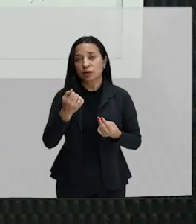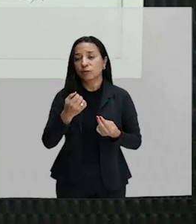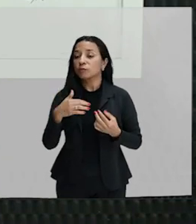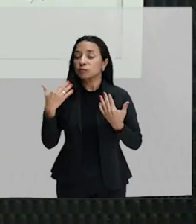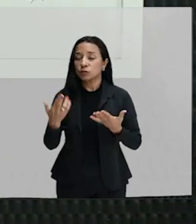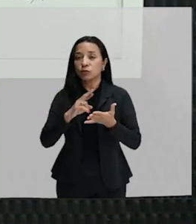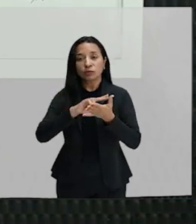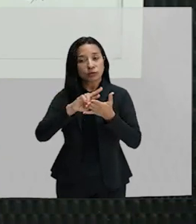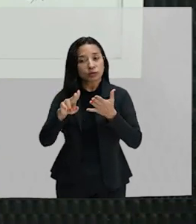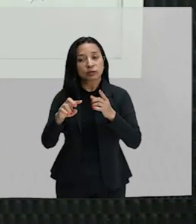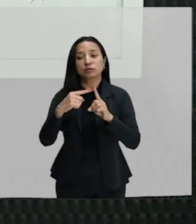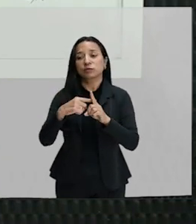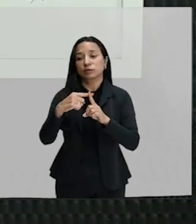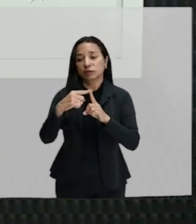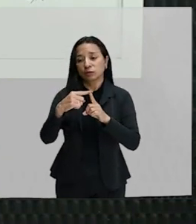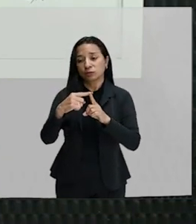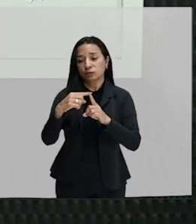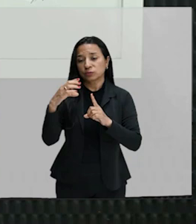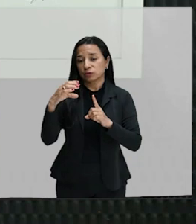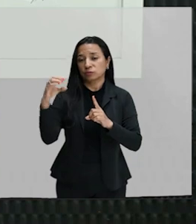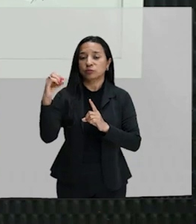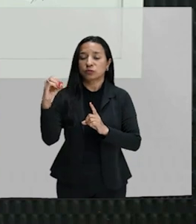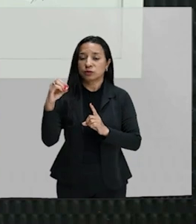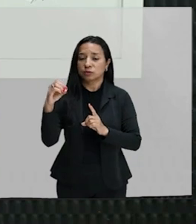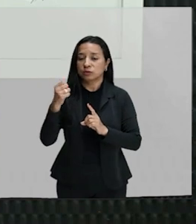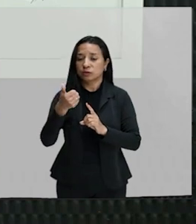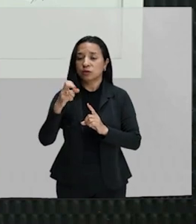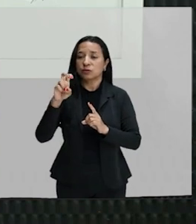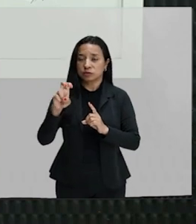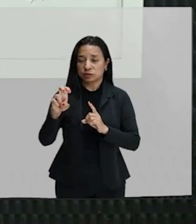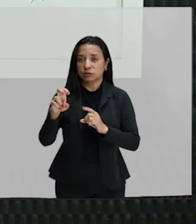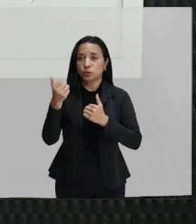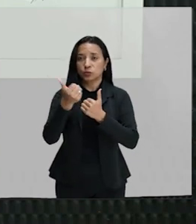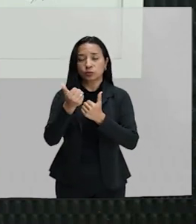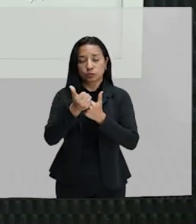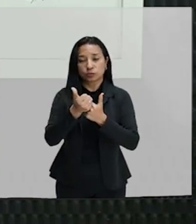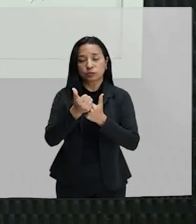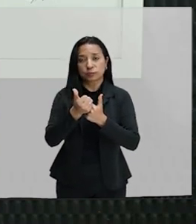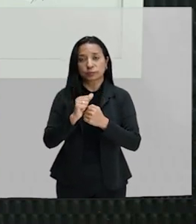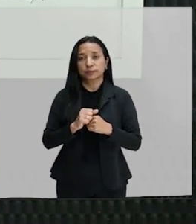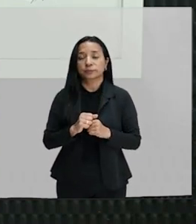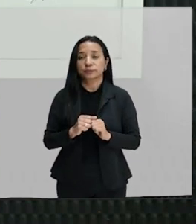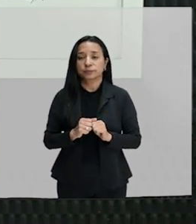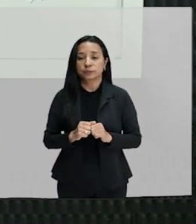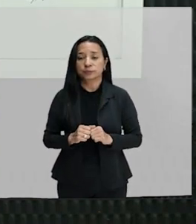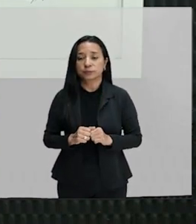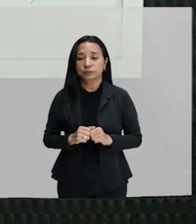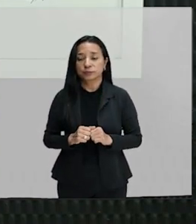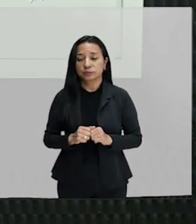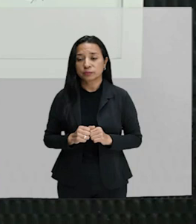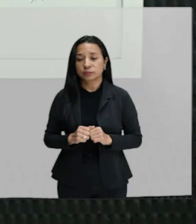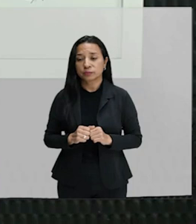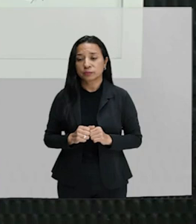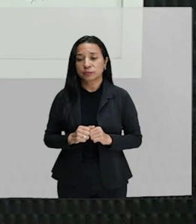temperatura na escala cels é o 15 então vou substituir aqui ó Ok então vai ficar o